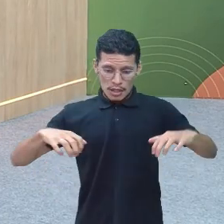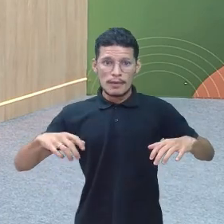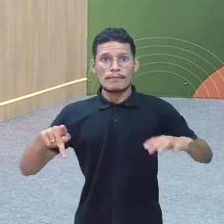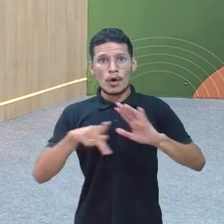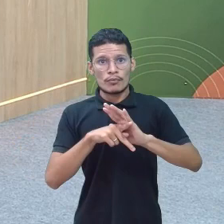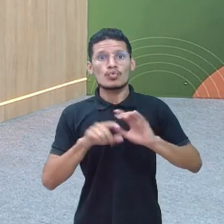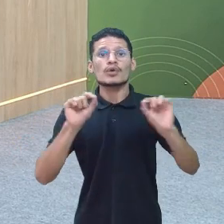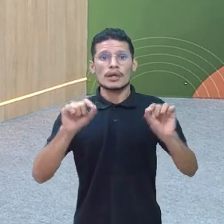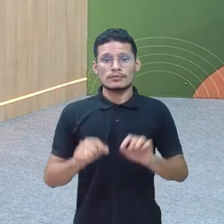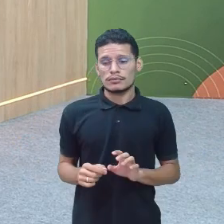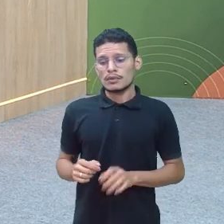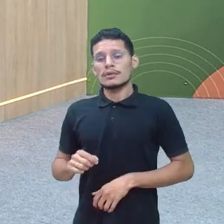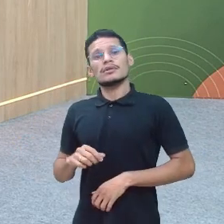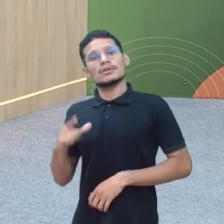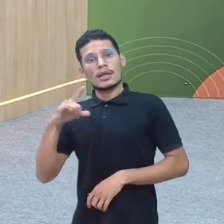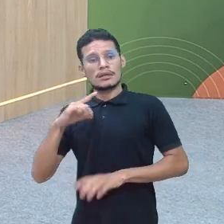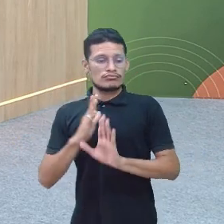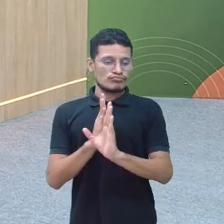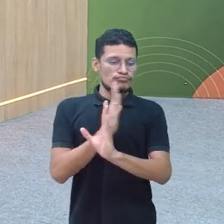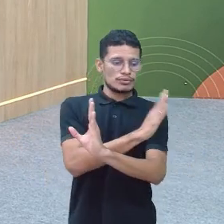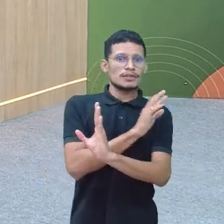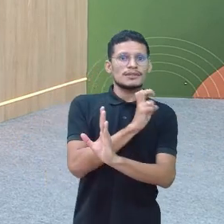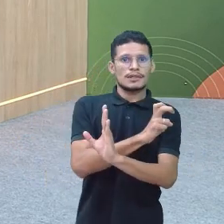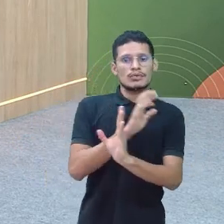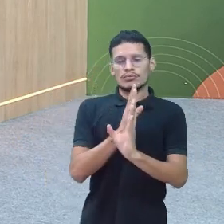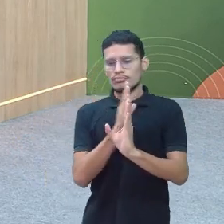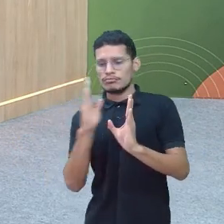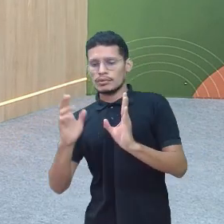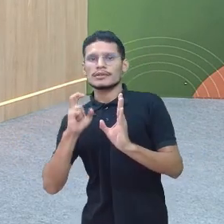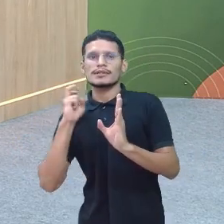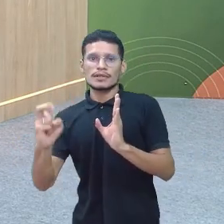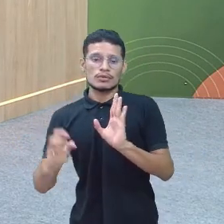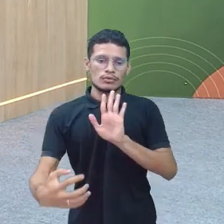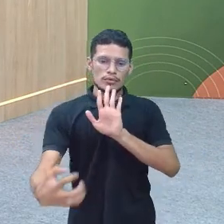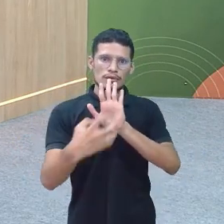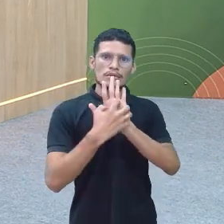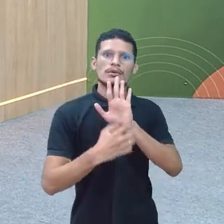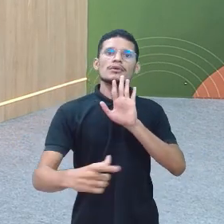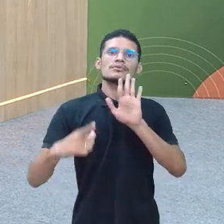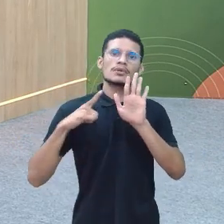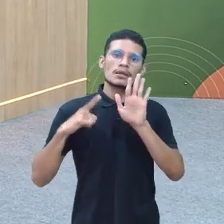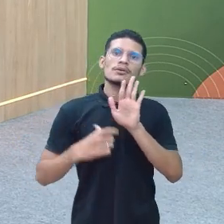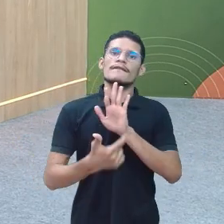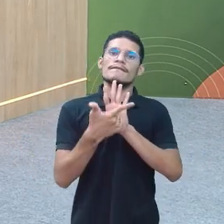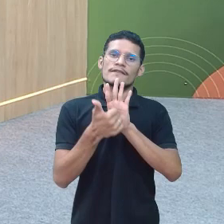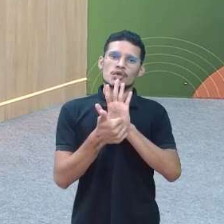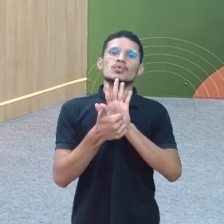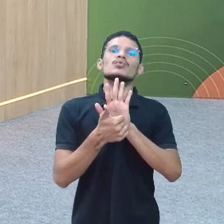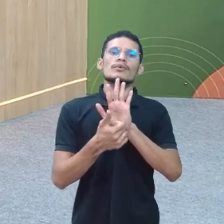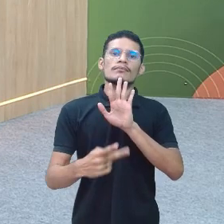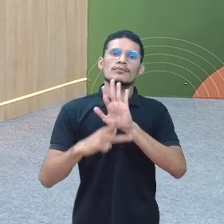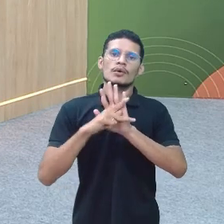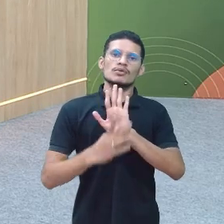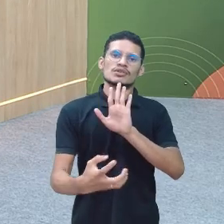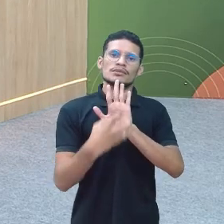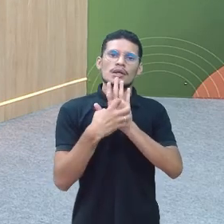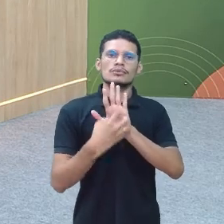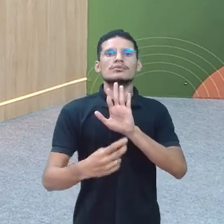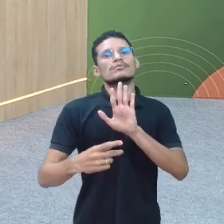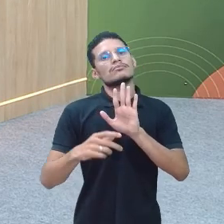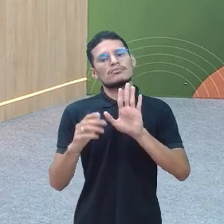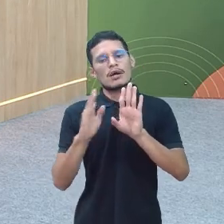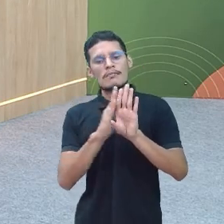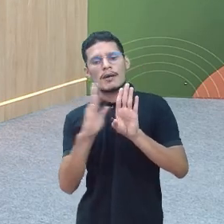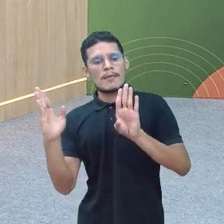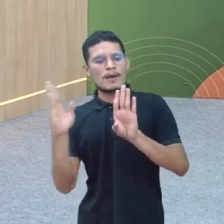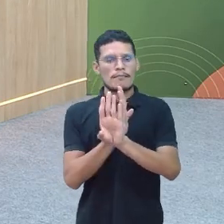quantidade, eu tenho 11, daqui para cá ficam 5, daqui para cá ficam 5, e eu tenho 21 no centro dessa lista,